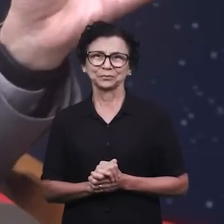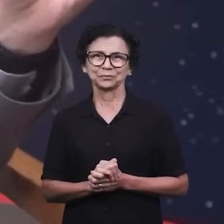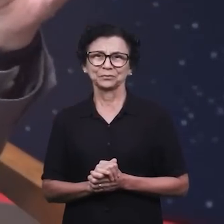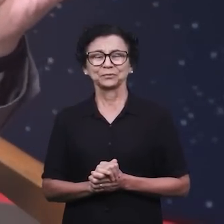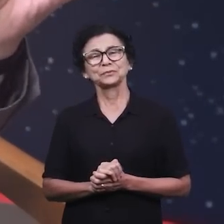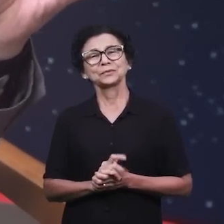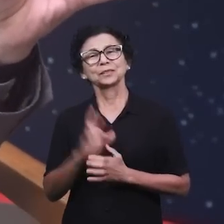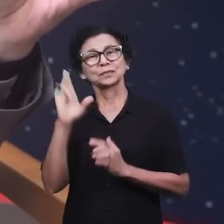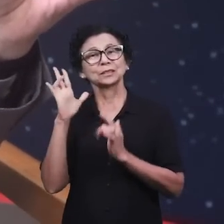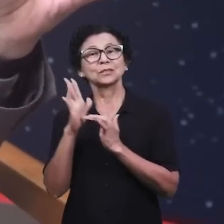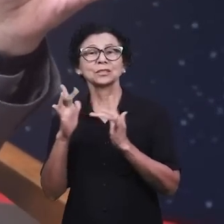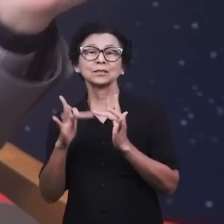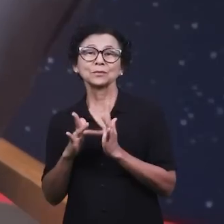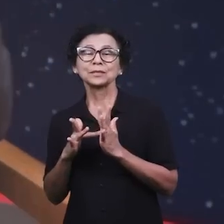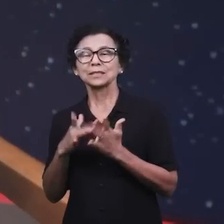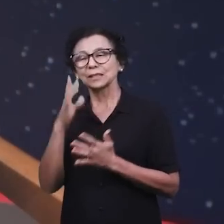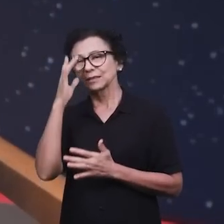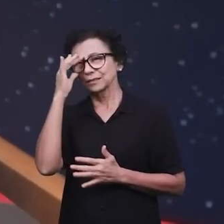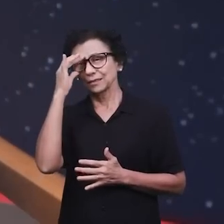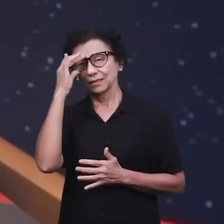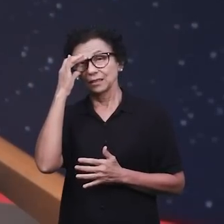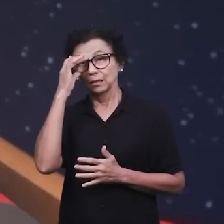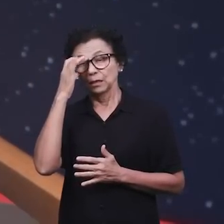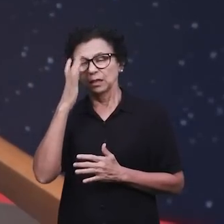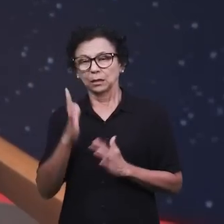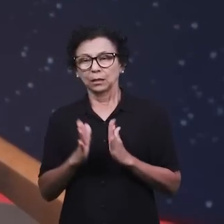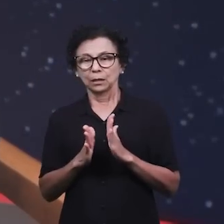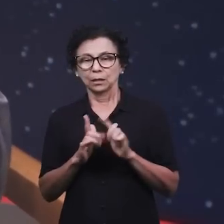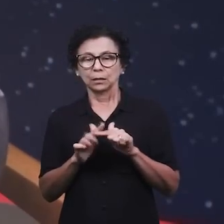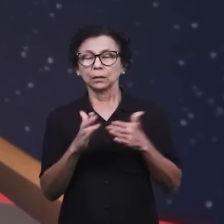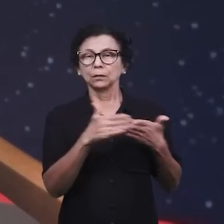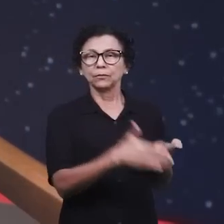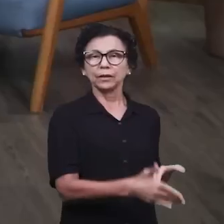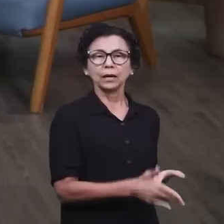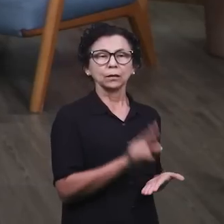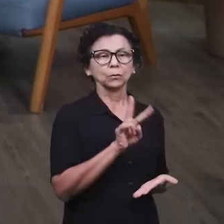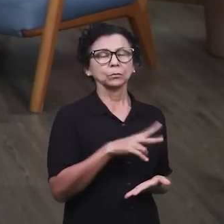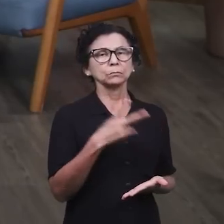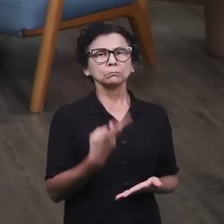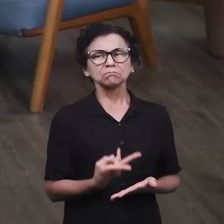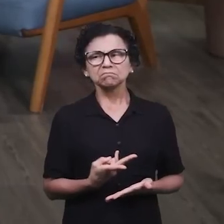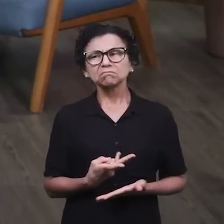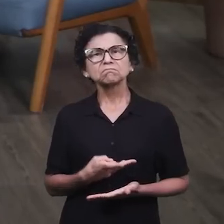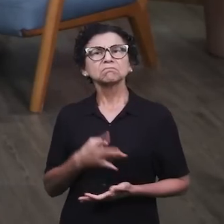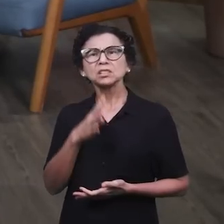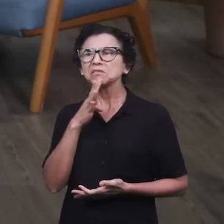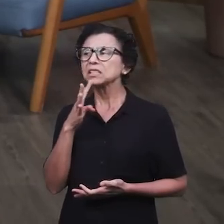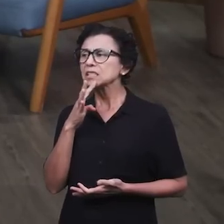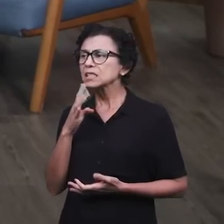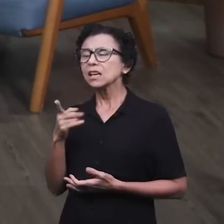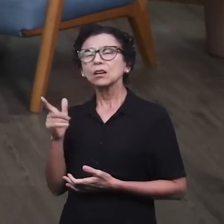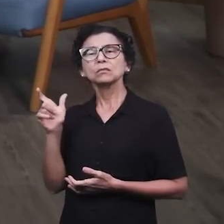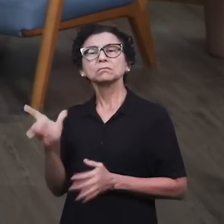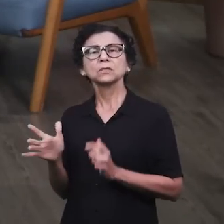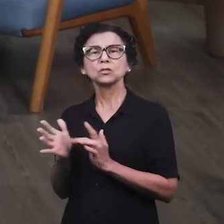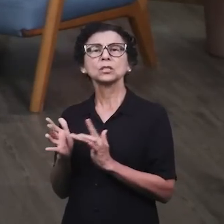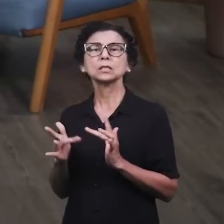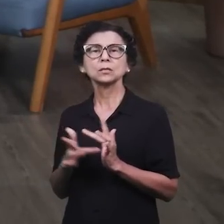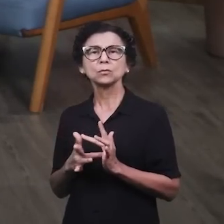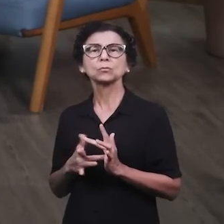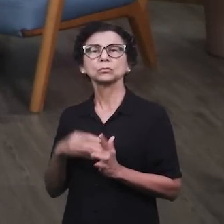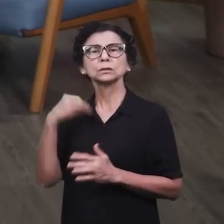ela encontrou o tesouro que estava escondido, que foi descortinado pela ação do Espírito Santo. Já